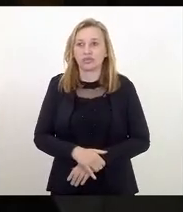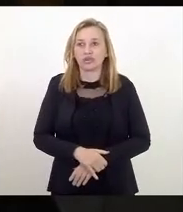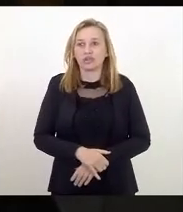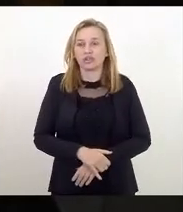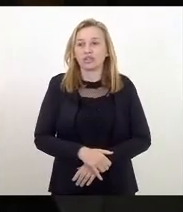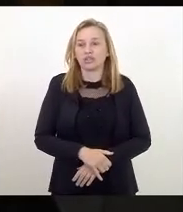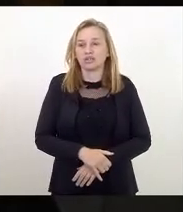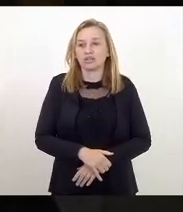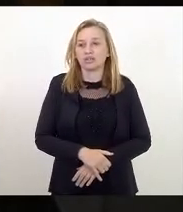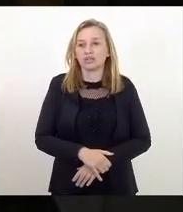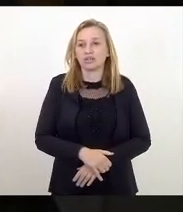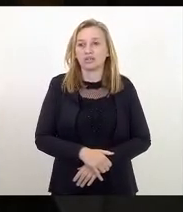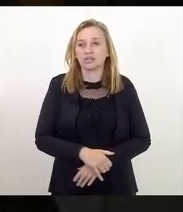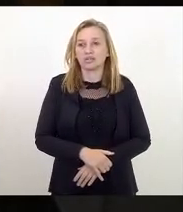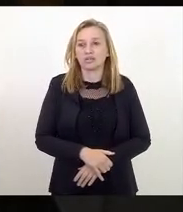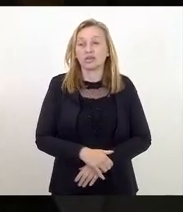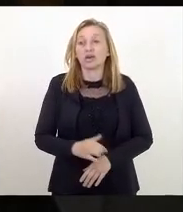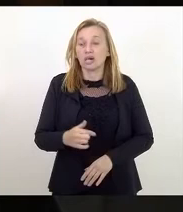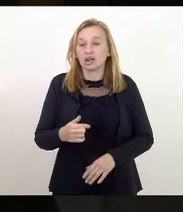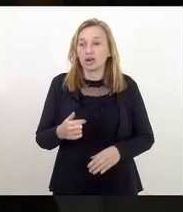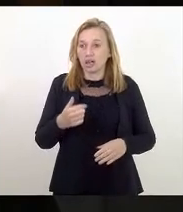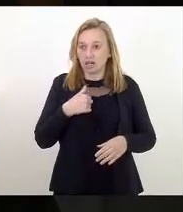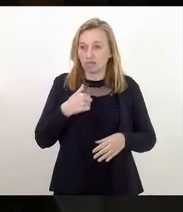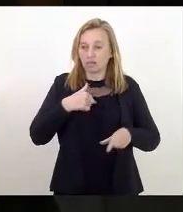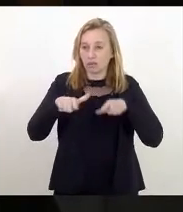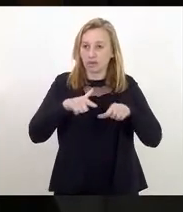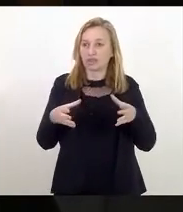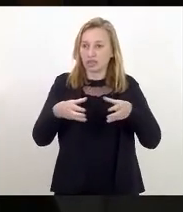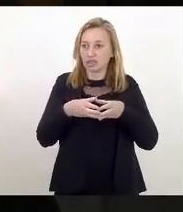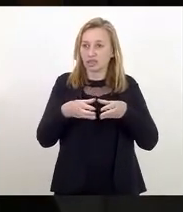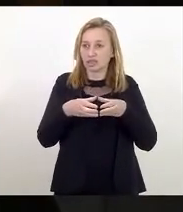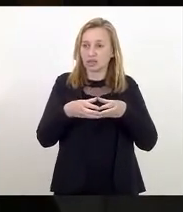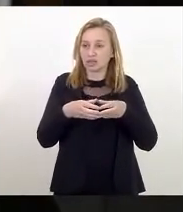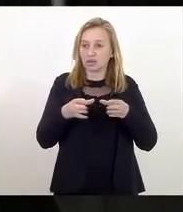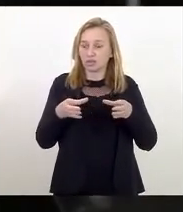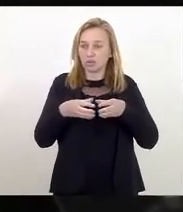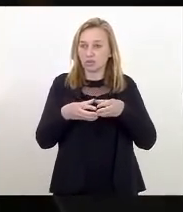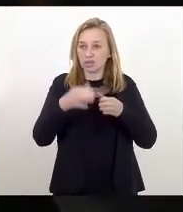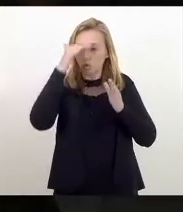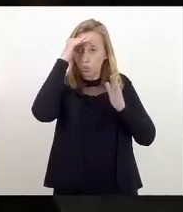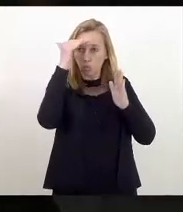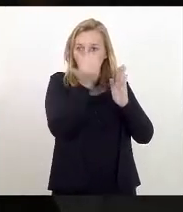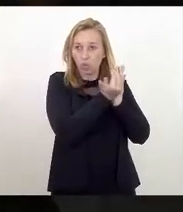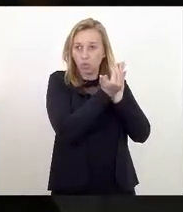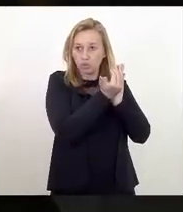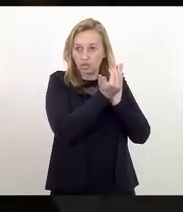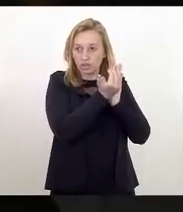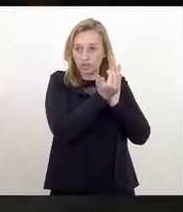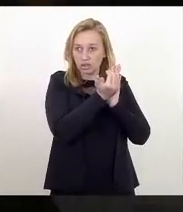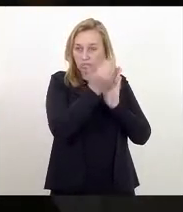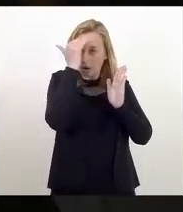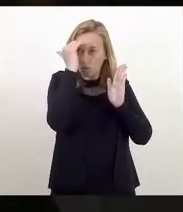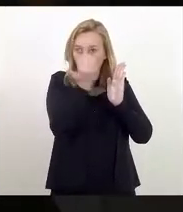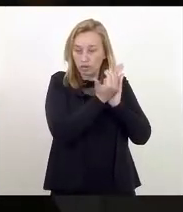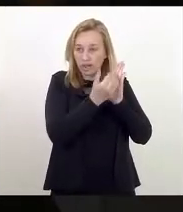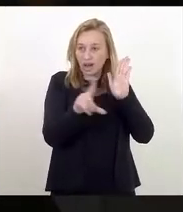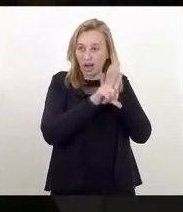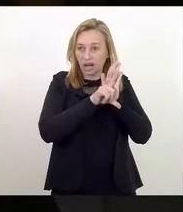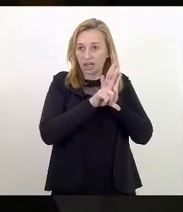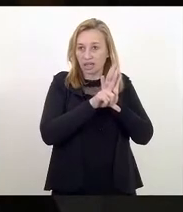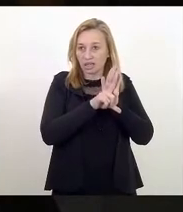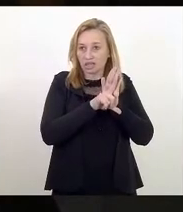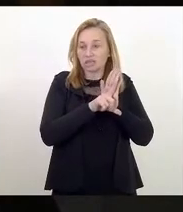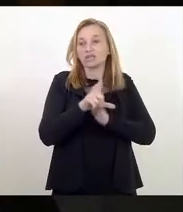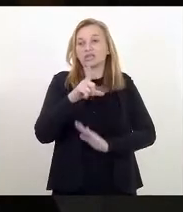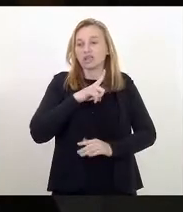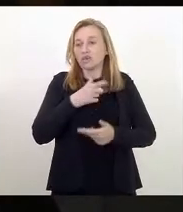Eu presido, nessa casa, uma comissão chamada do cumpra-se, que é para o cumprimento das leis. Eu